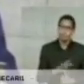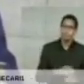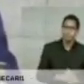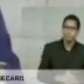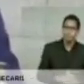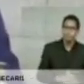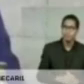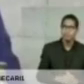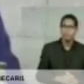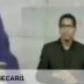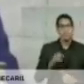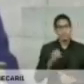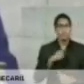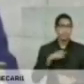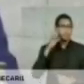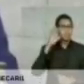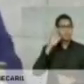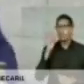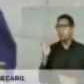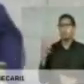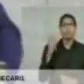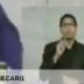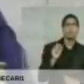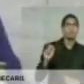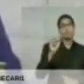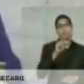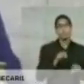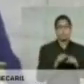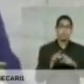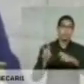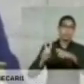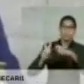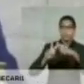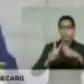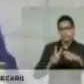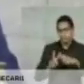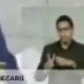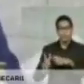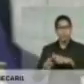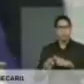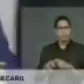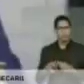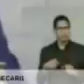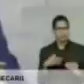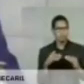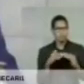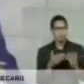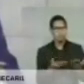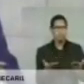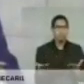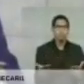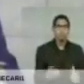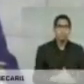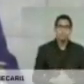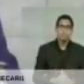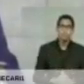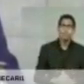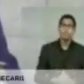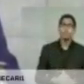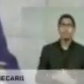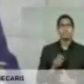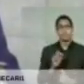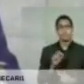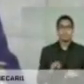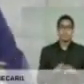que todos os veterinários, incluindo com esse tipo de situação, colocariam o seu CRMV